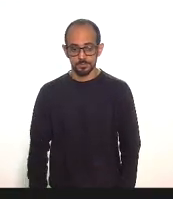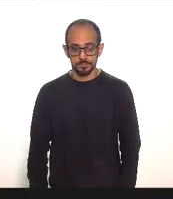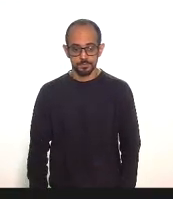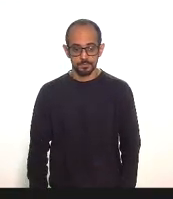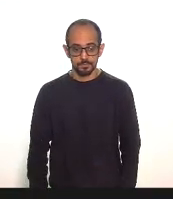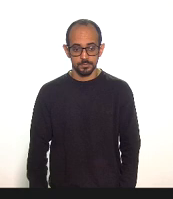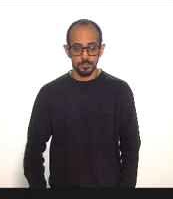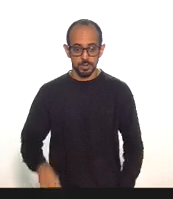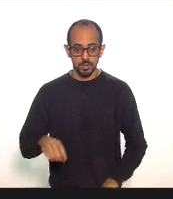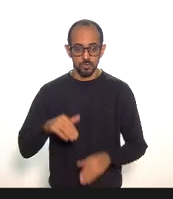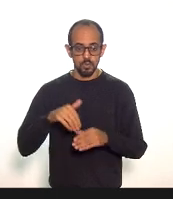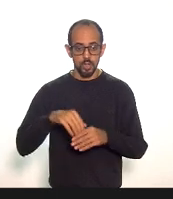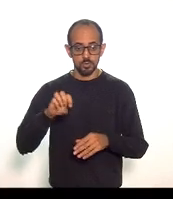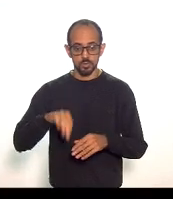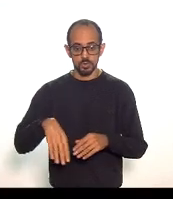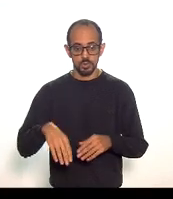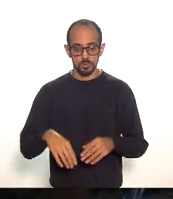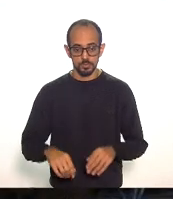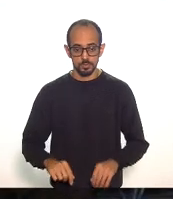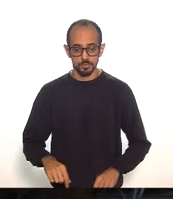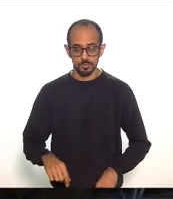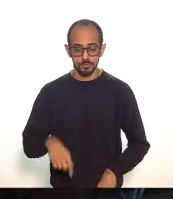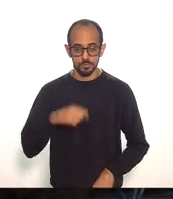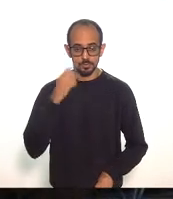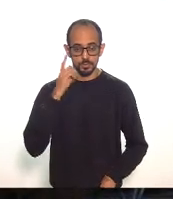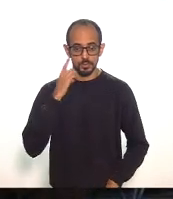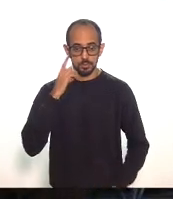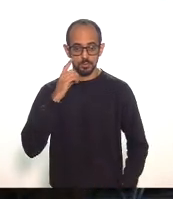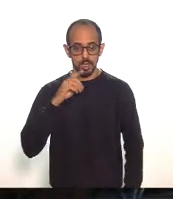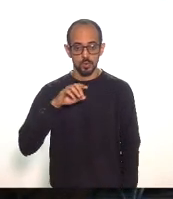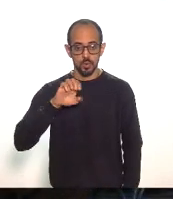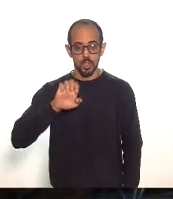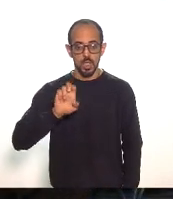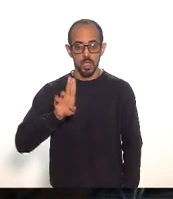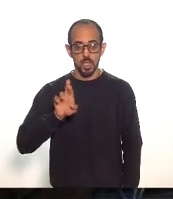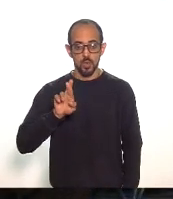Voto sim, senhor presidente. Deputado Eurico Júnior.